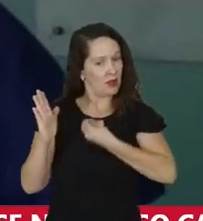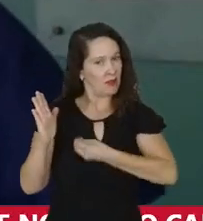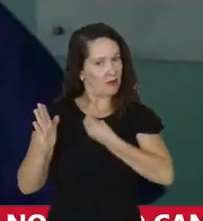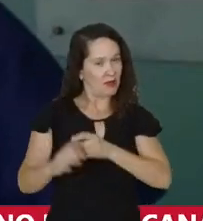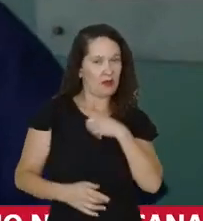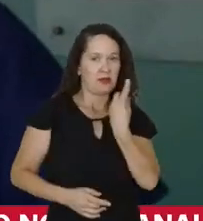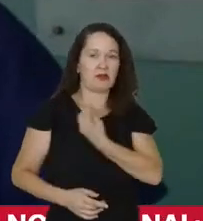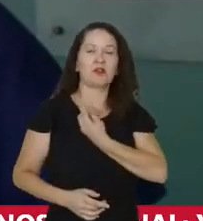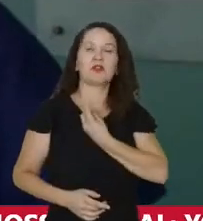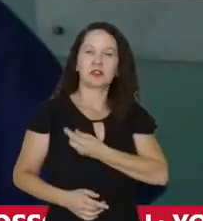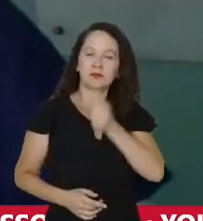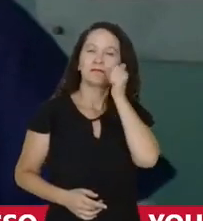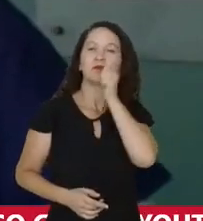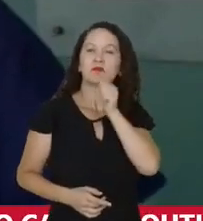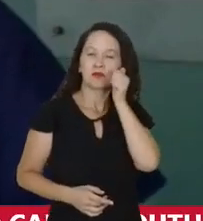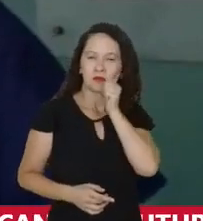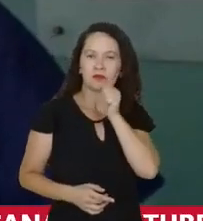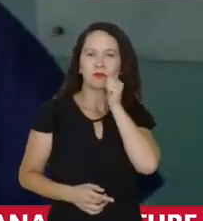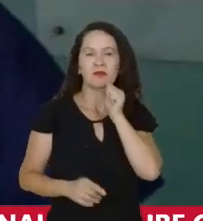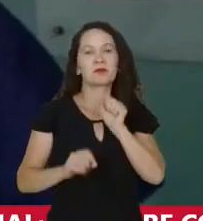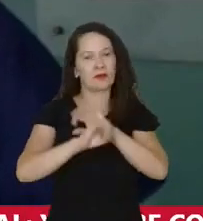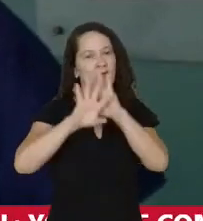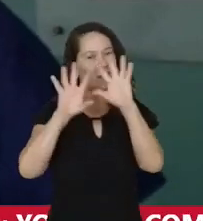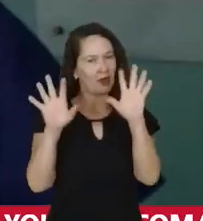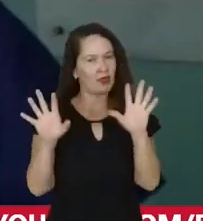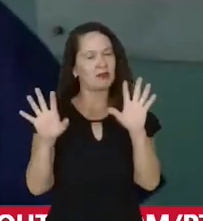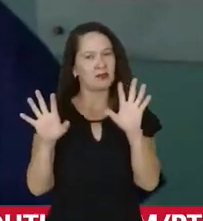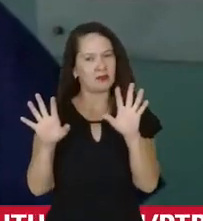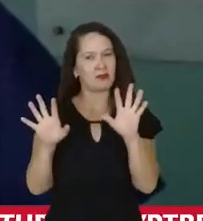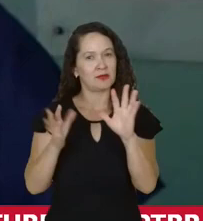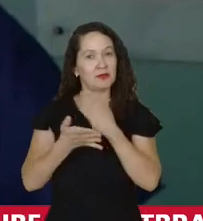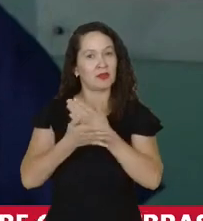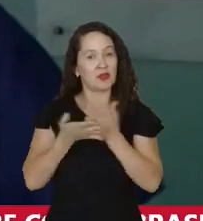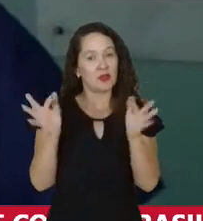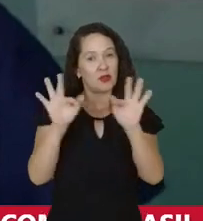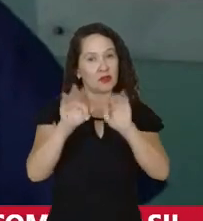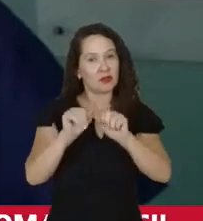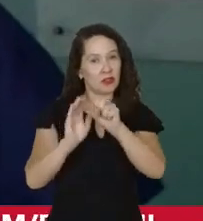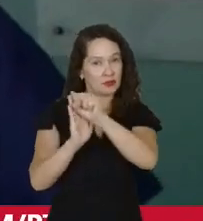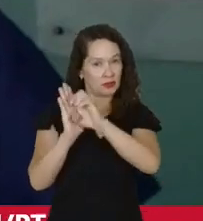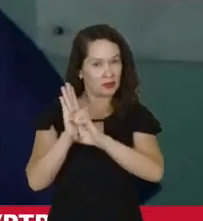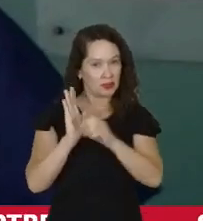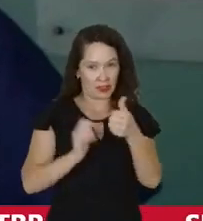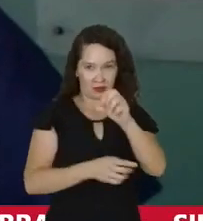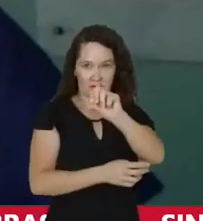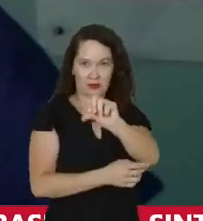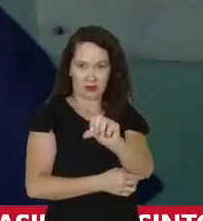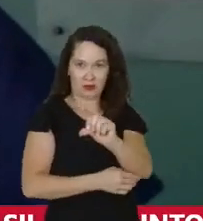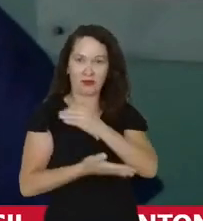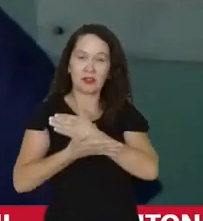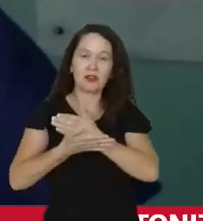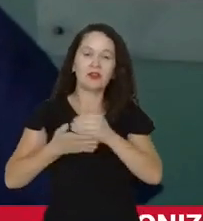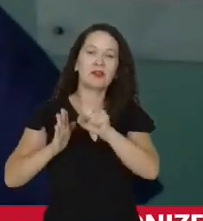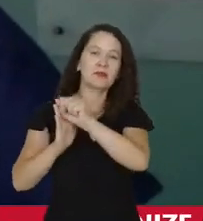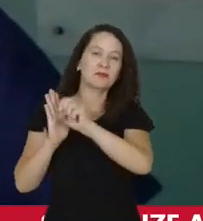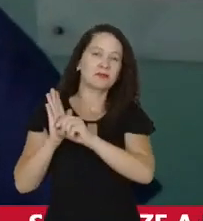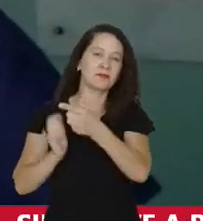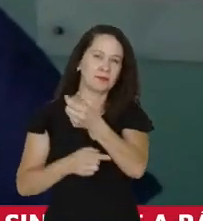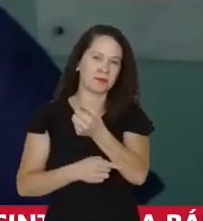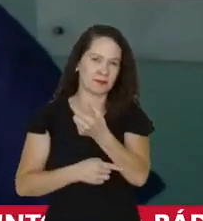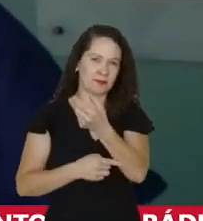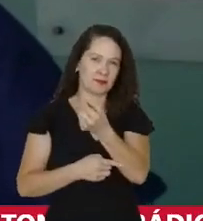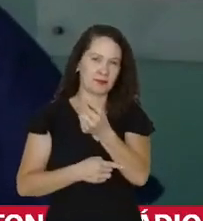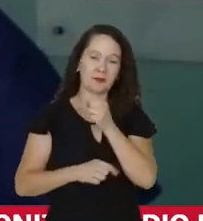das mulheres e claro que a partir do final do século XIX, início do século XX,